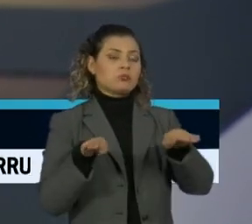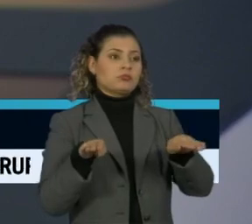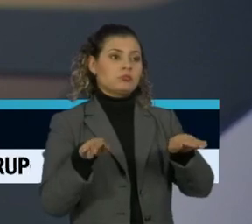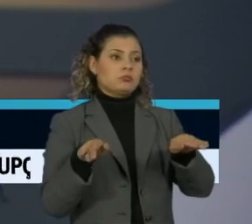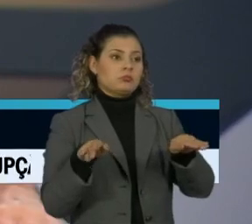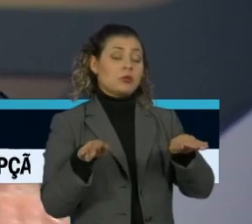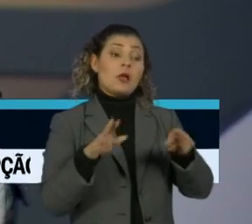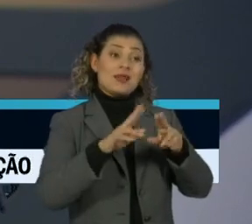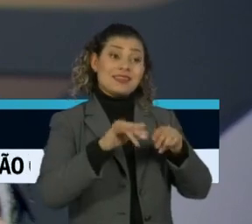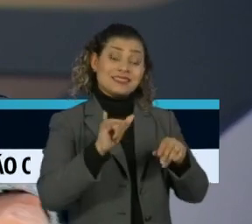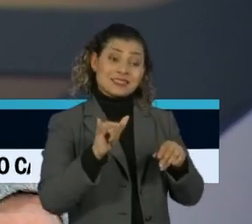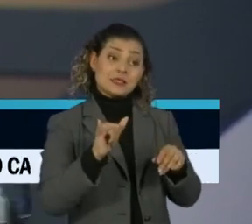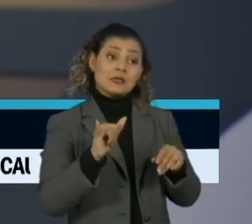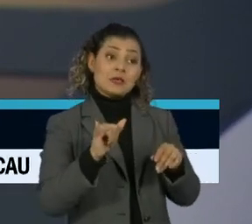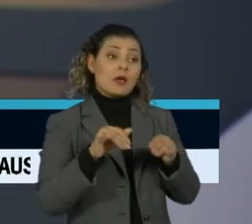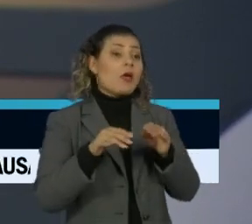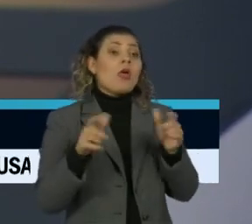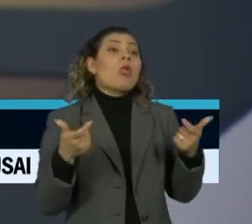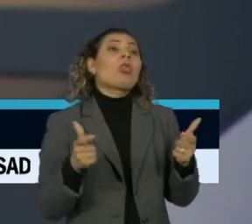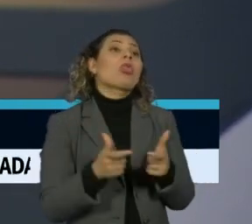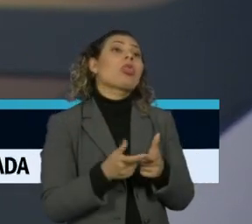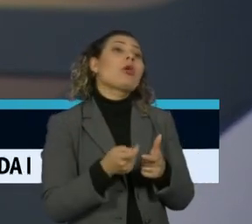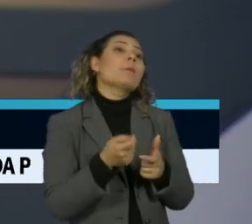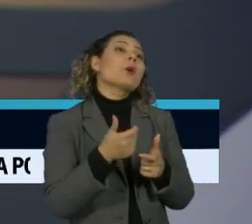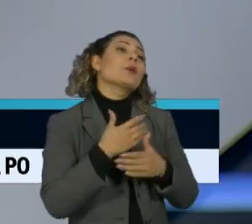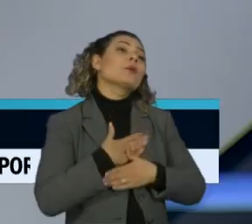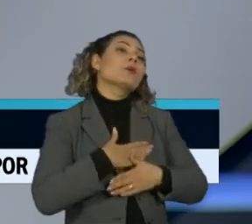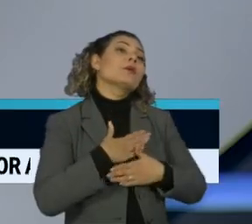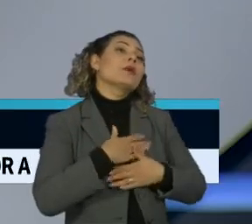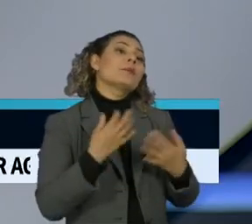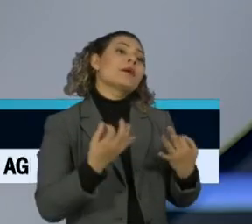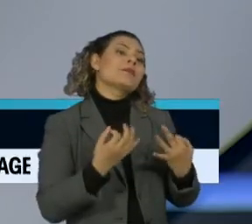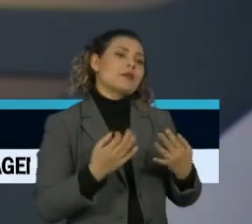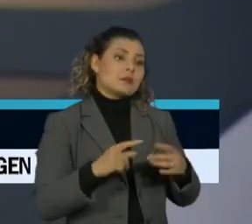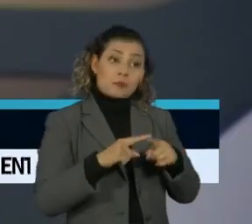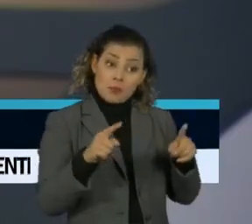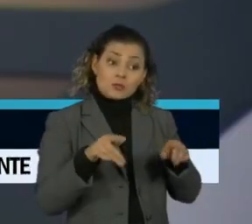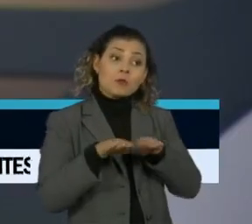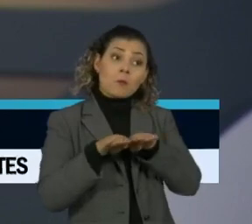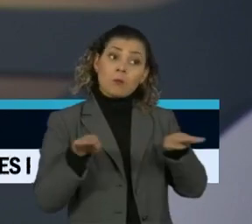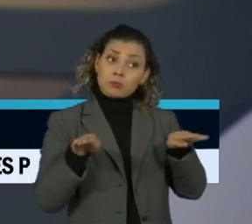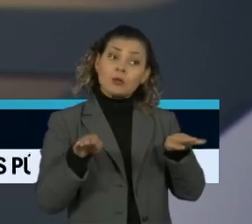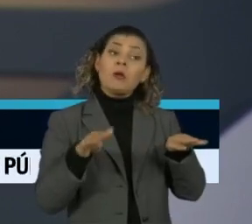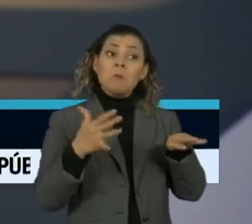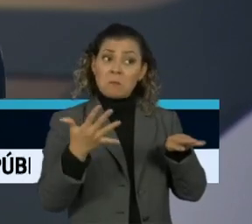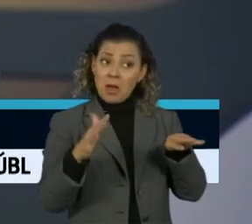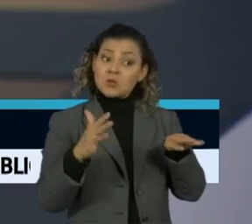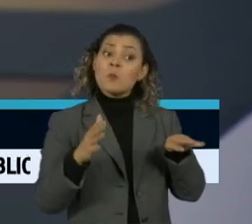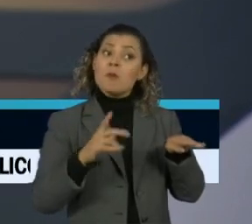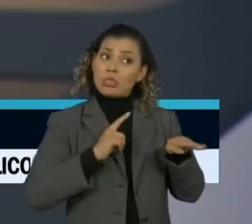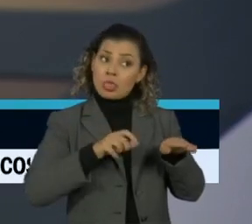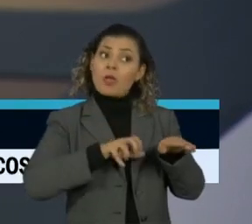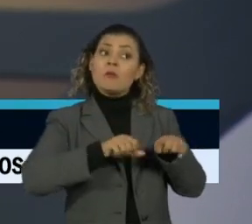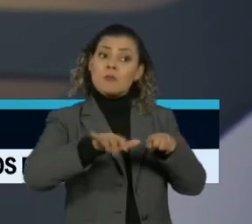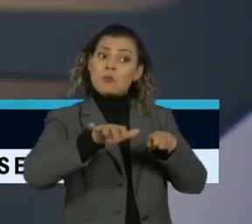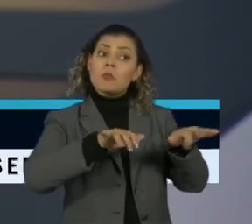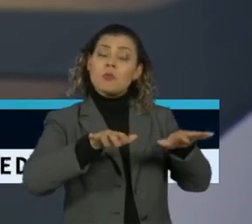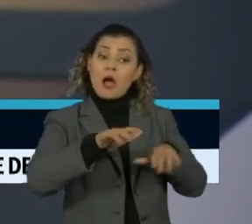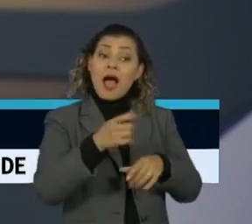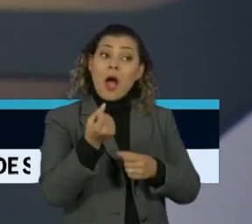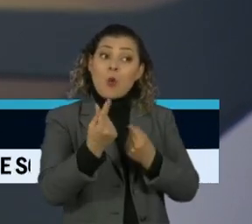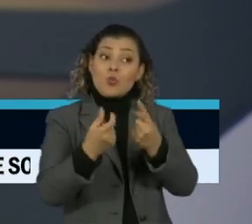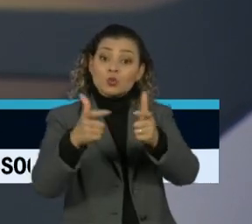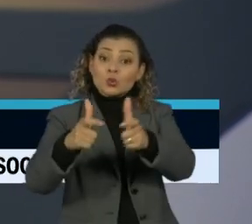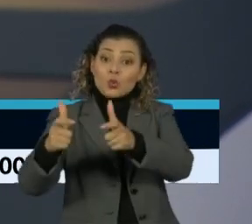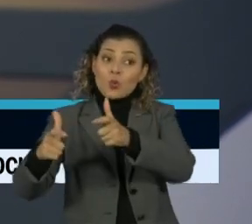se fosse um platô baixo daremos o melhor dos mundos mas um platô levado significa que tem áreas que estão